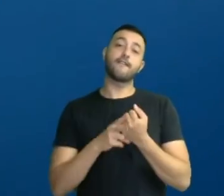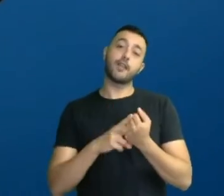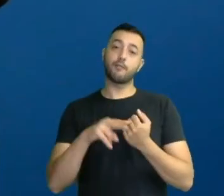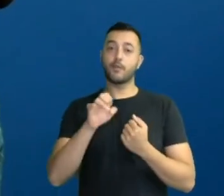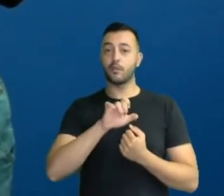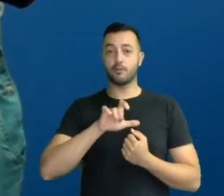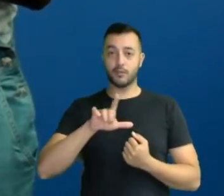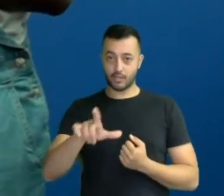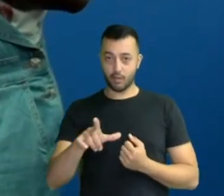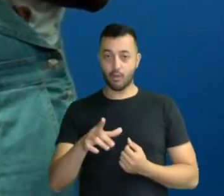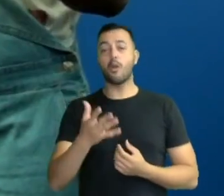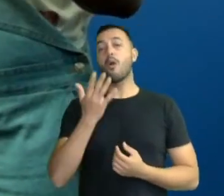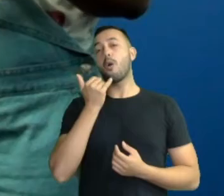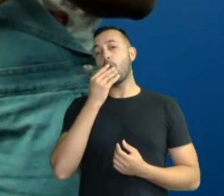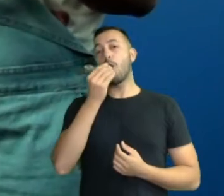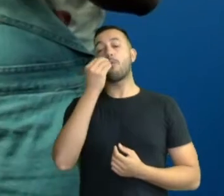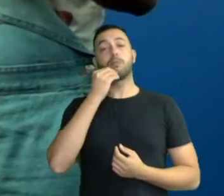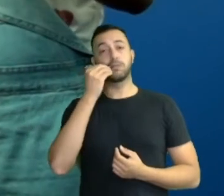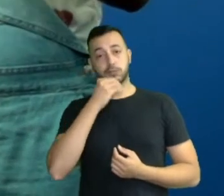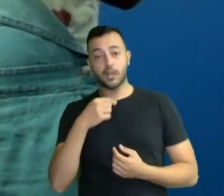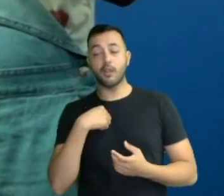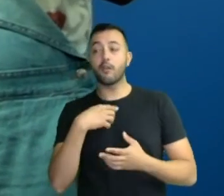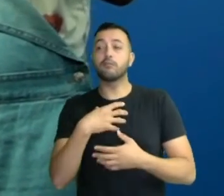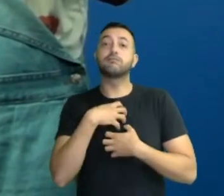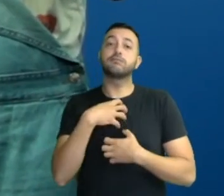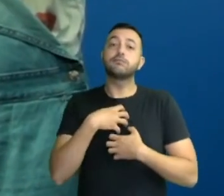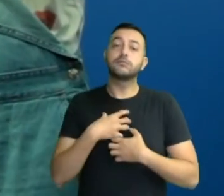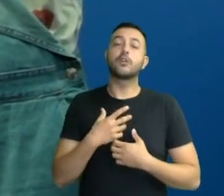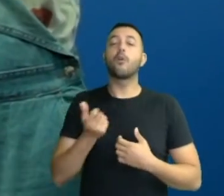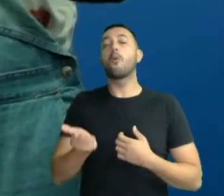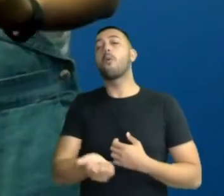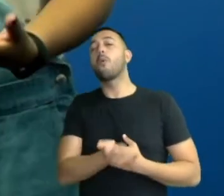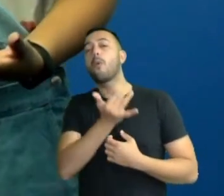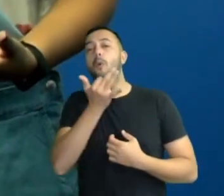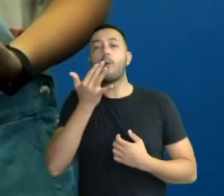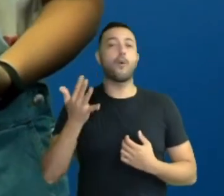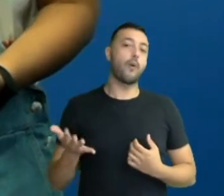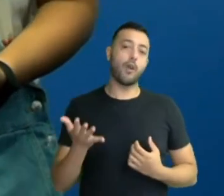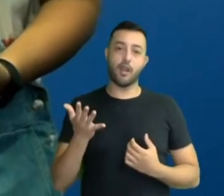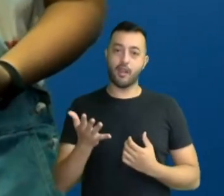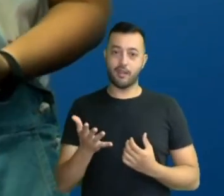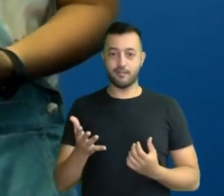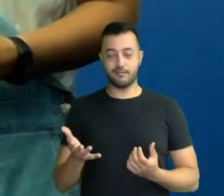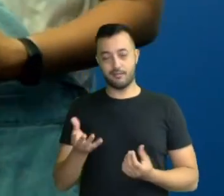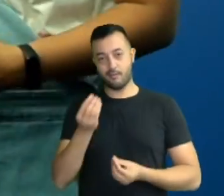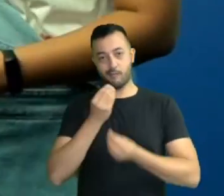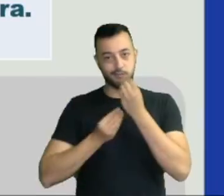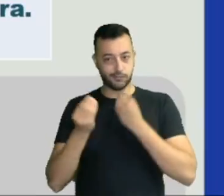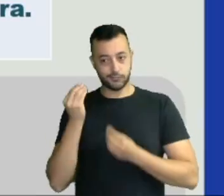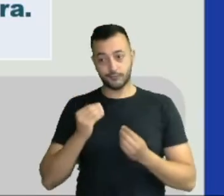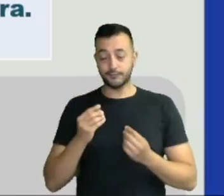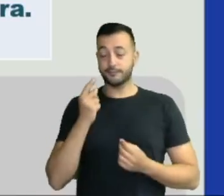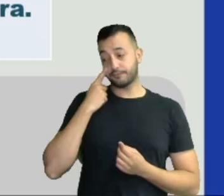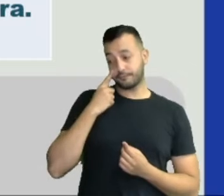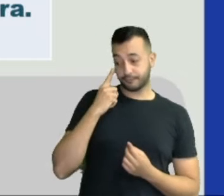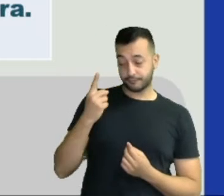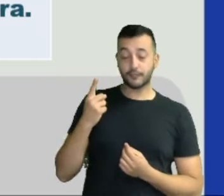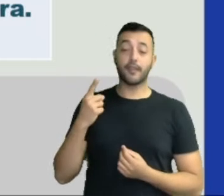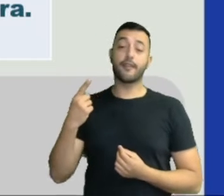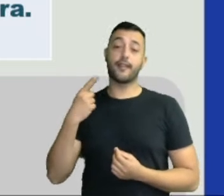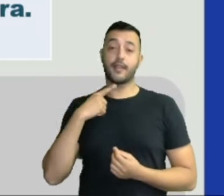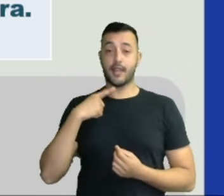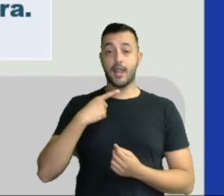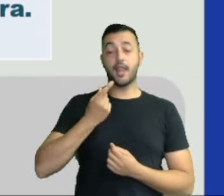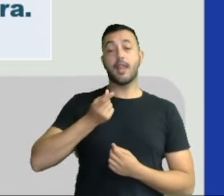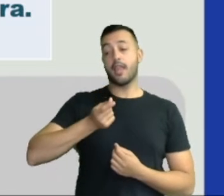pronominal, comer-se, eu quero dar ênfase à quantidade que aquela pessoa está comendo. Vê só. Mi hermano